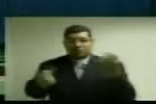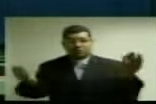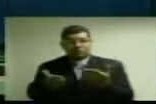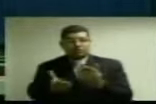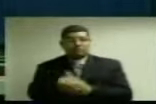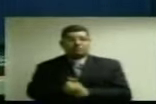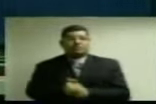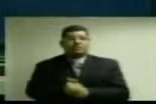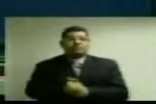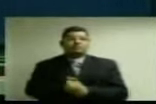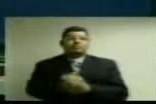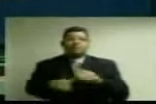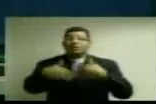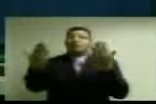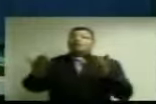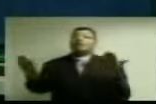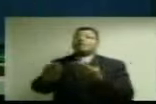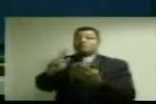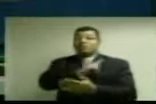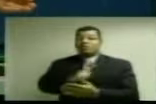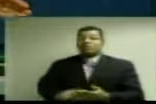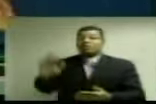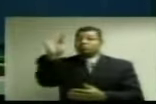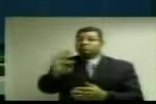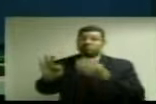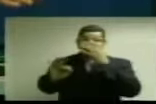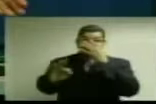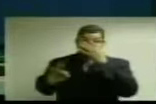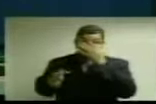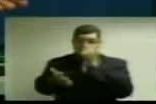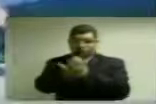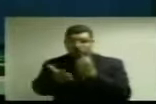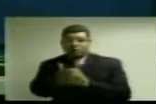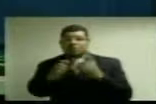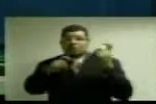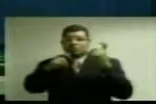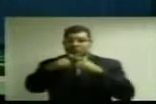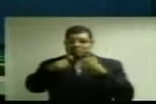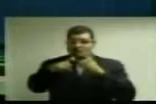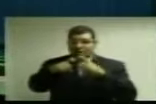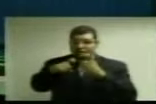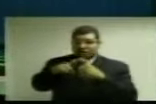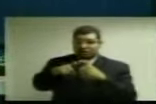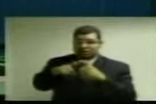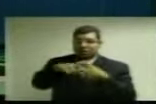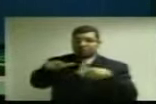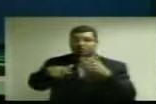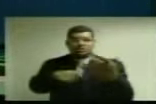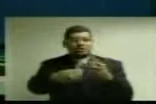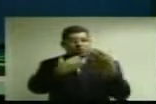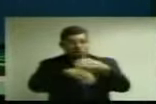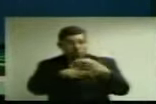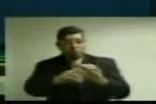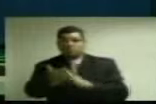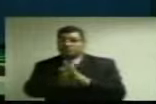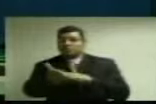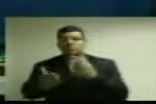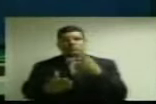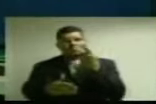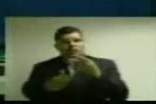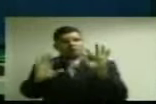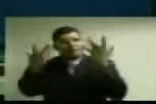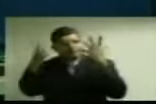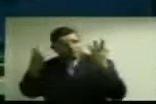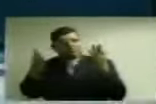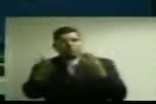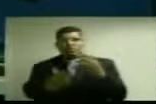Contas. Aí agora o governo federal contrata médicos por contrato temporário sem concurso público e nós batemos